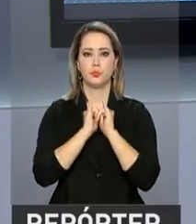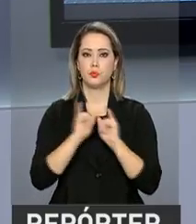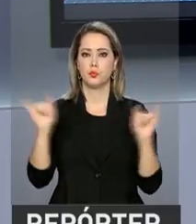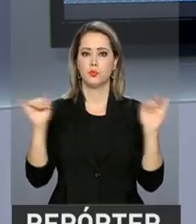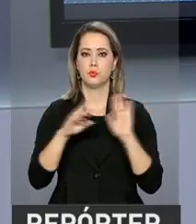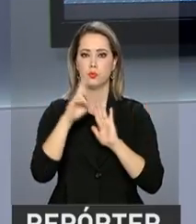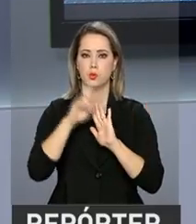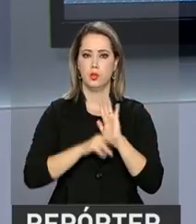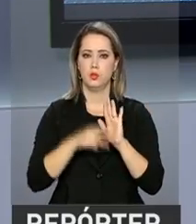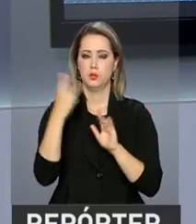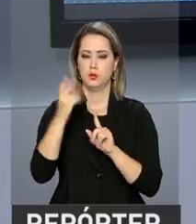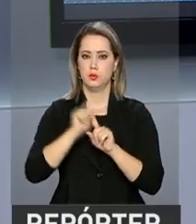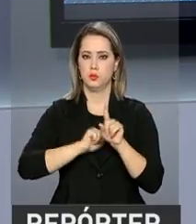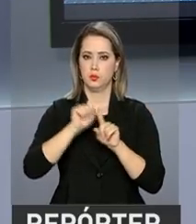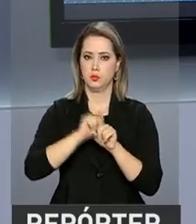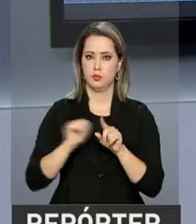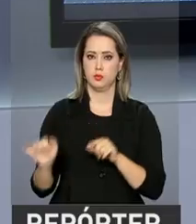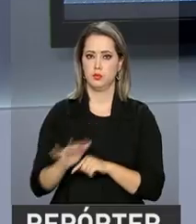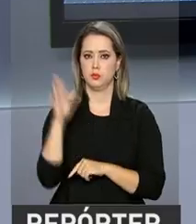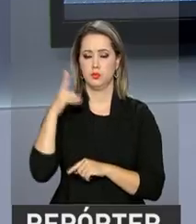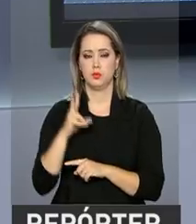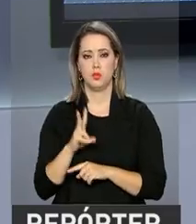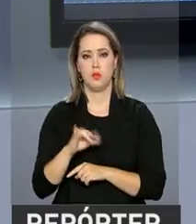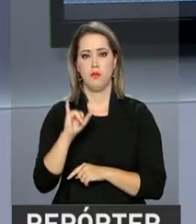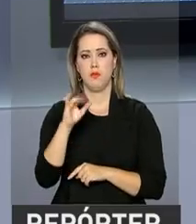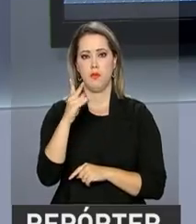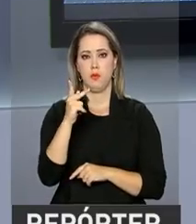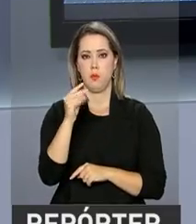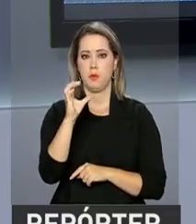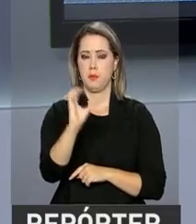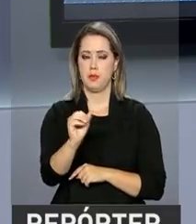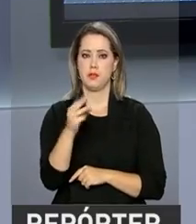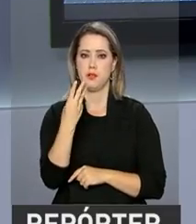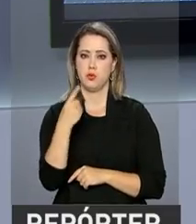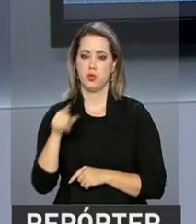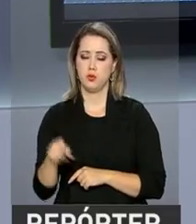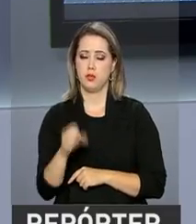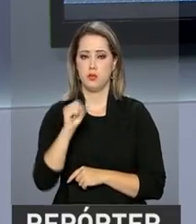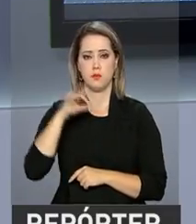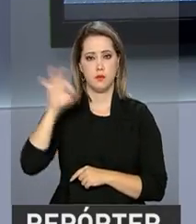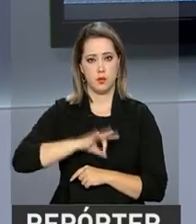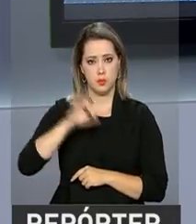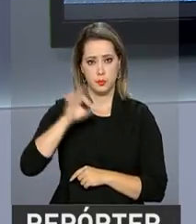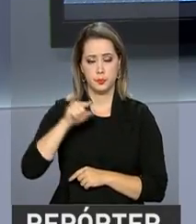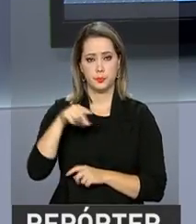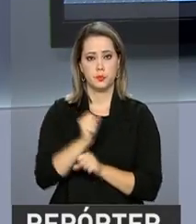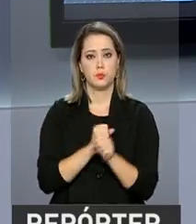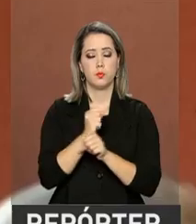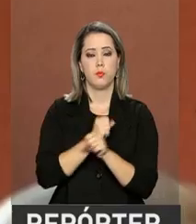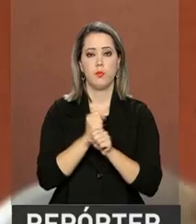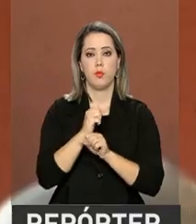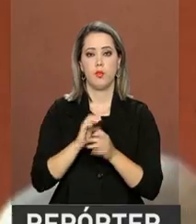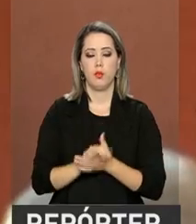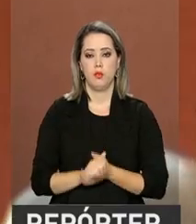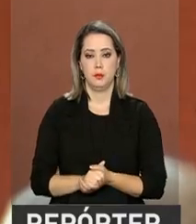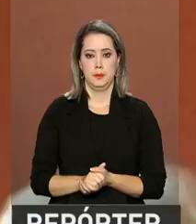trimestral de inflação que prevê o ipc-a de 3,8 por cento para este ano